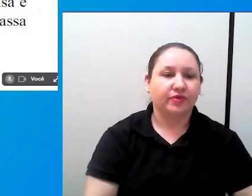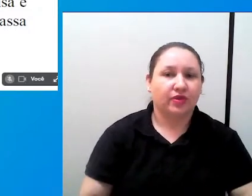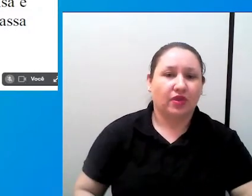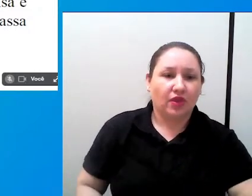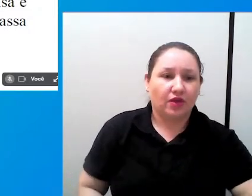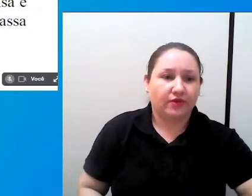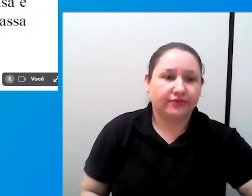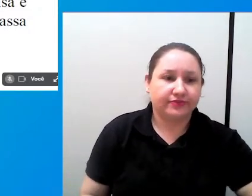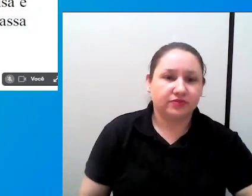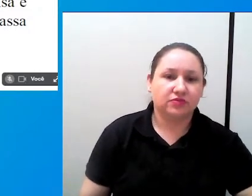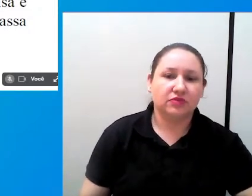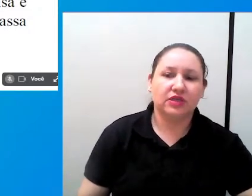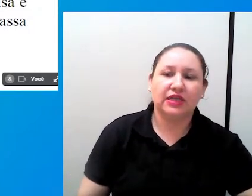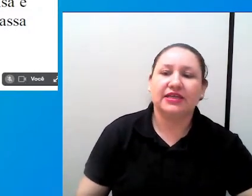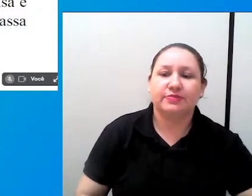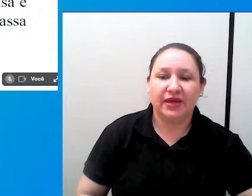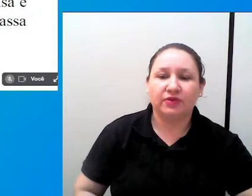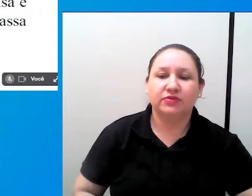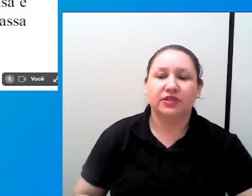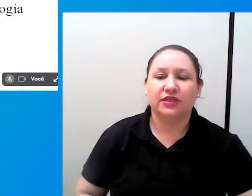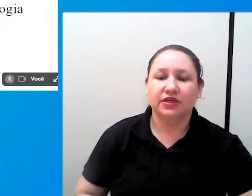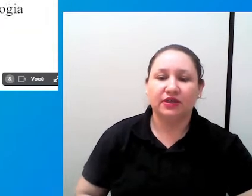Mais aqui na frente,